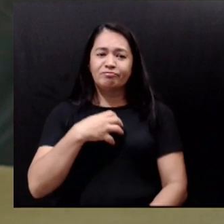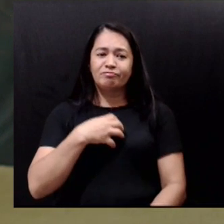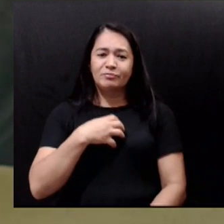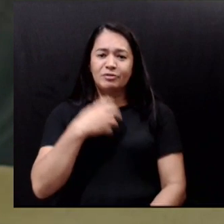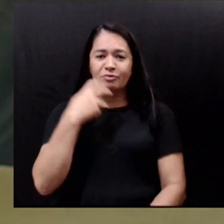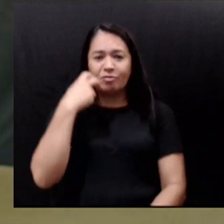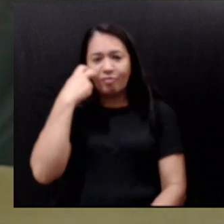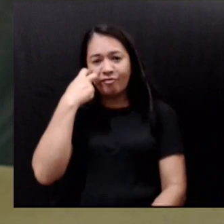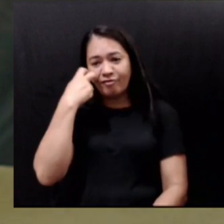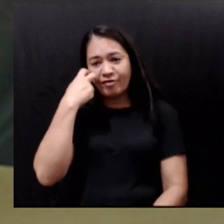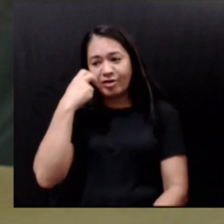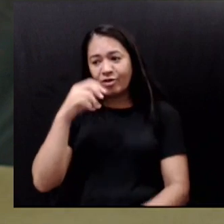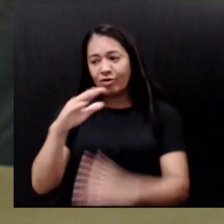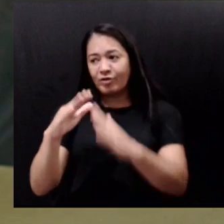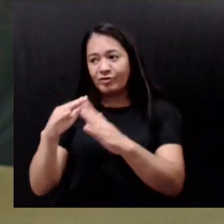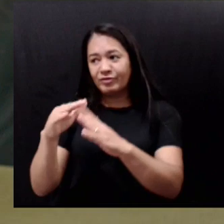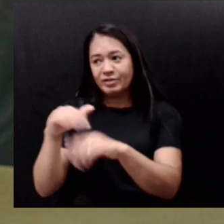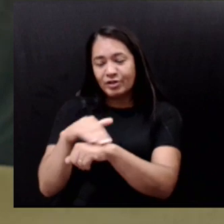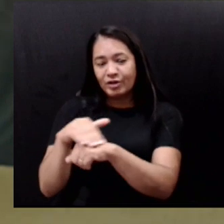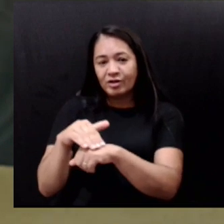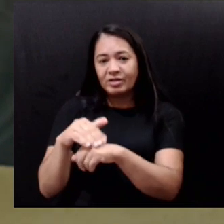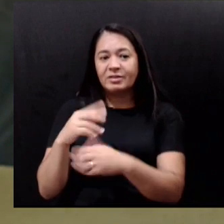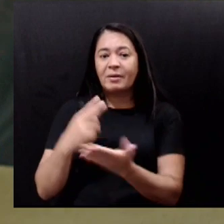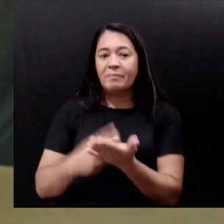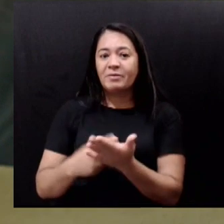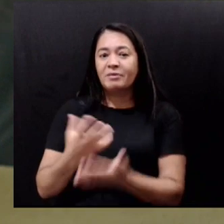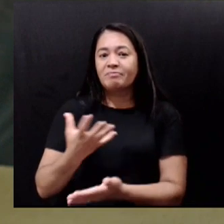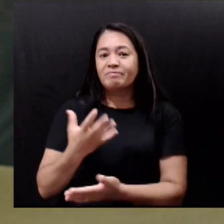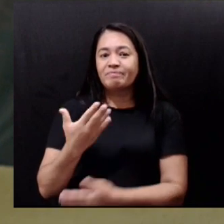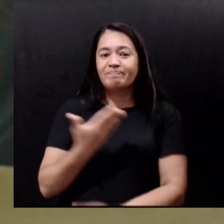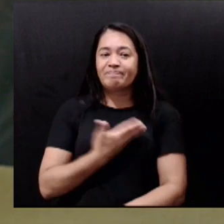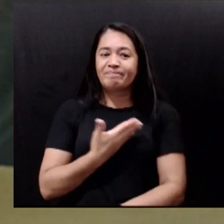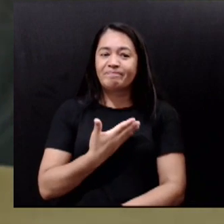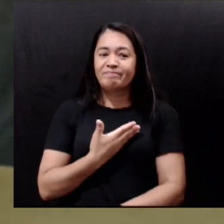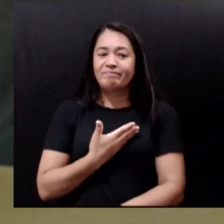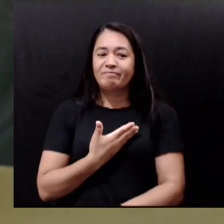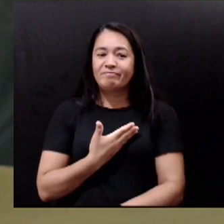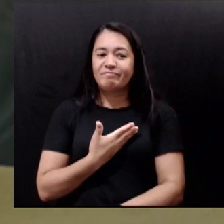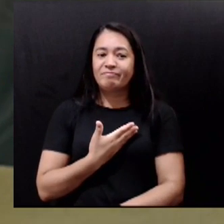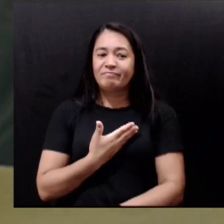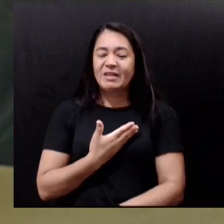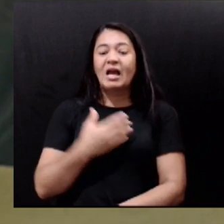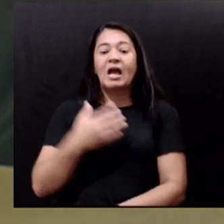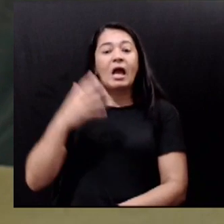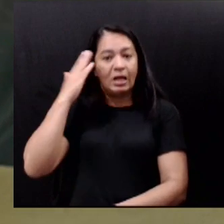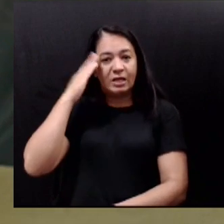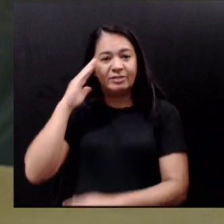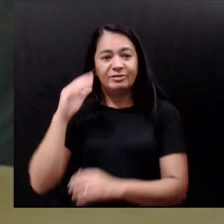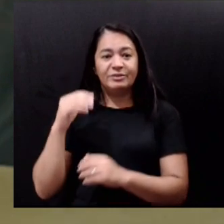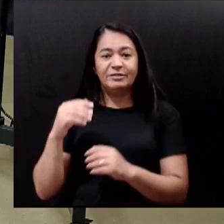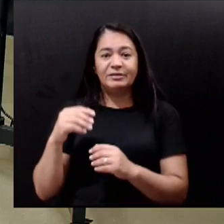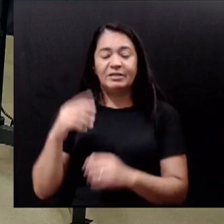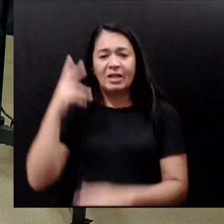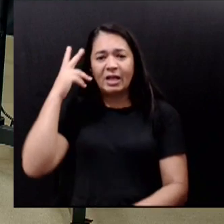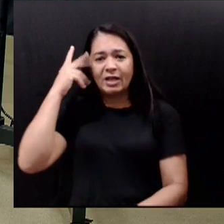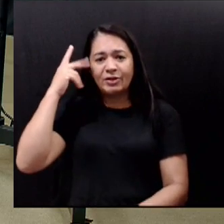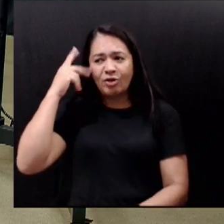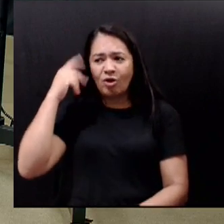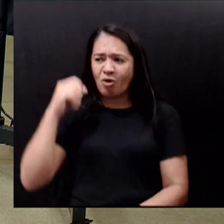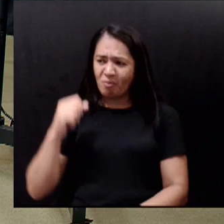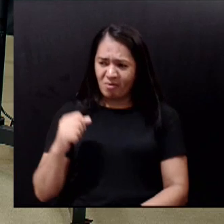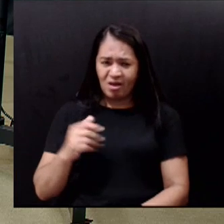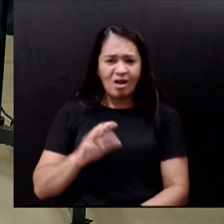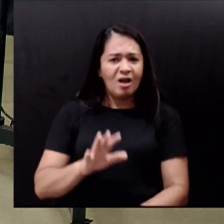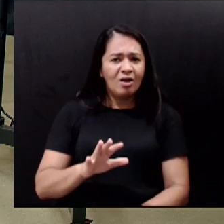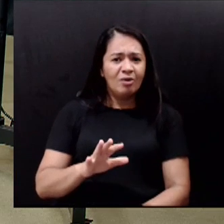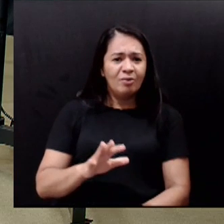vizinhos, mesmo querendo amizade. Entendi. Esse tipo de bloqueio é mais comum do que parece. Tem esse